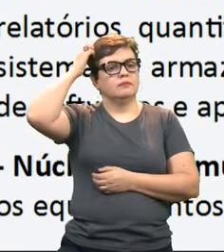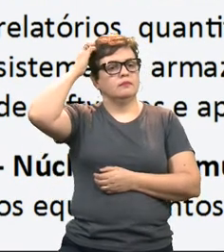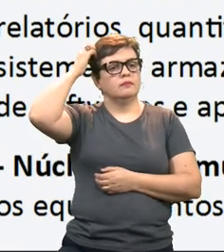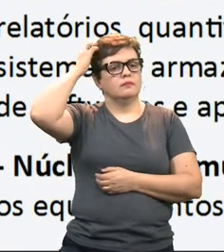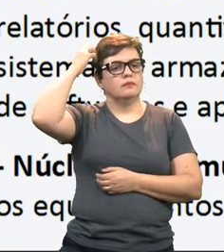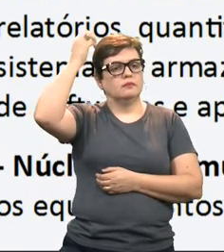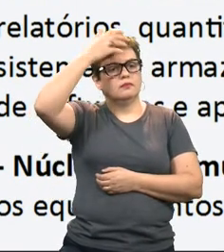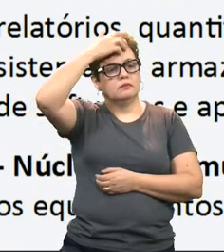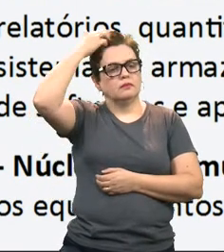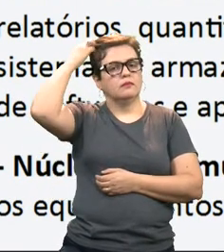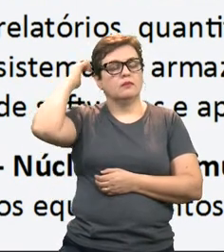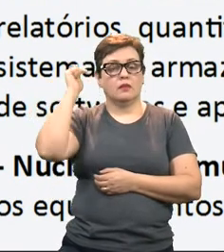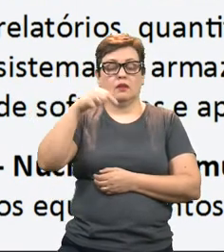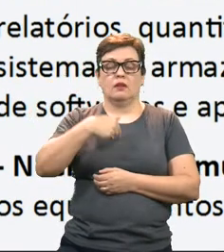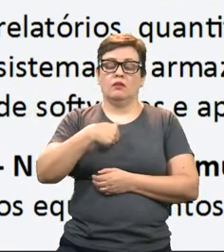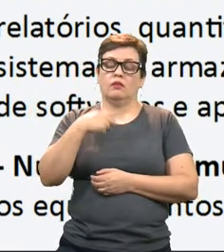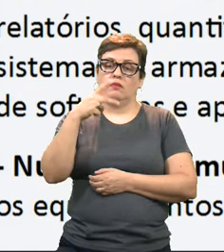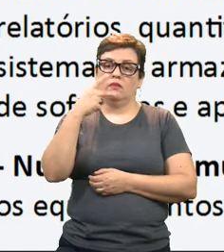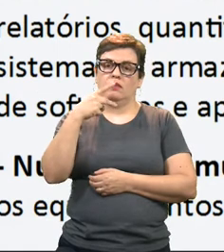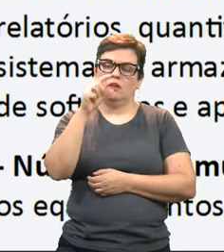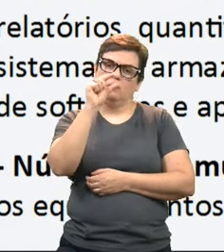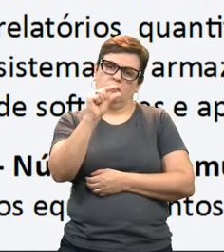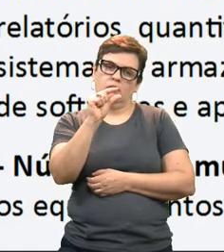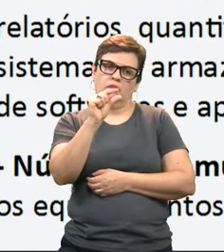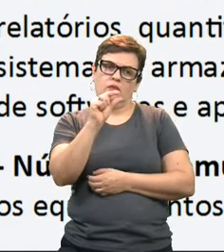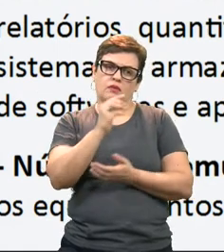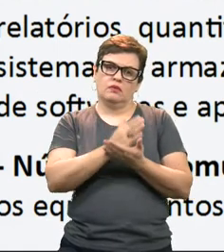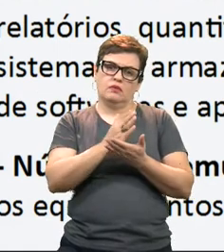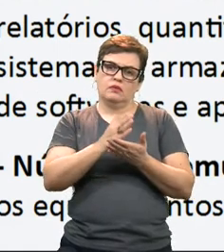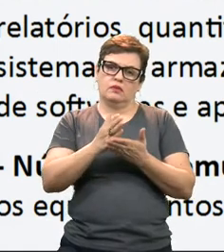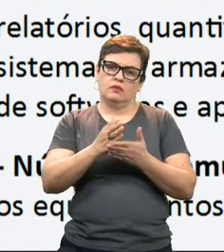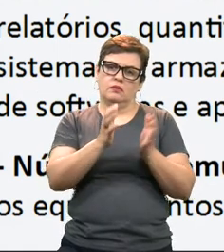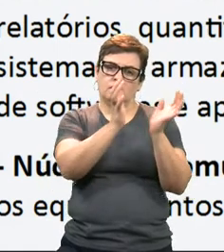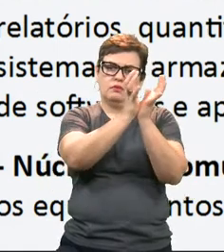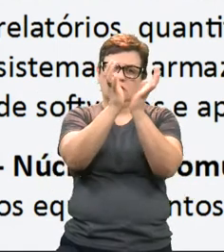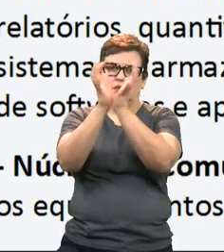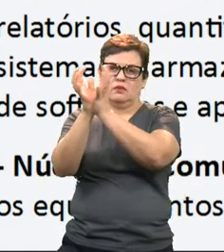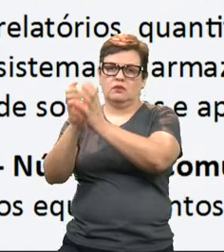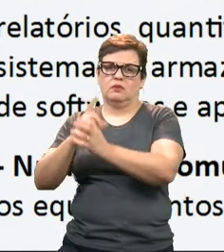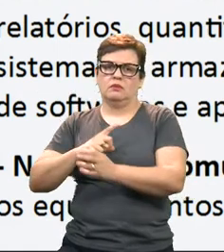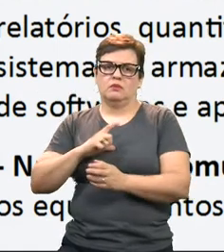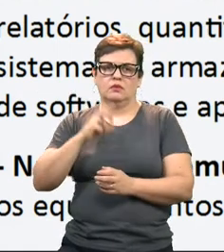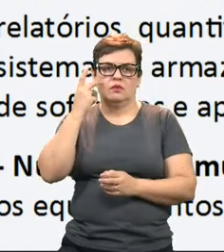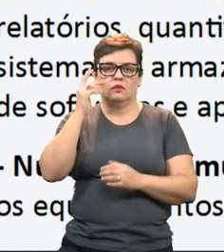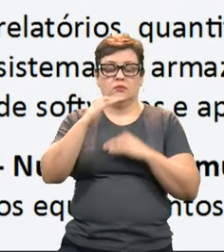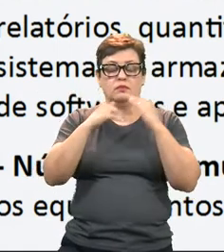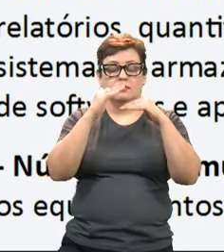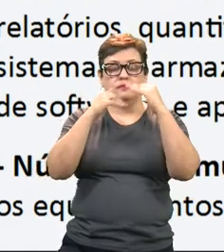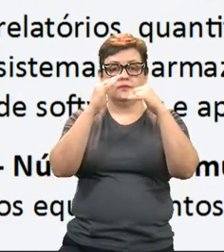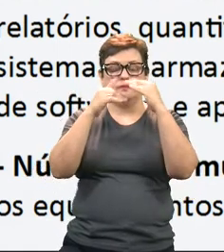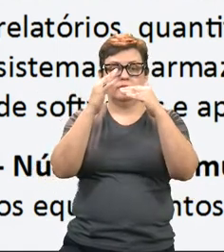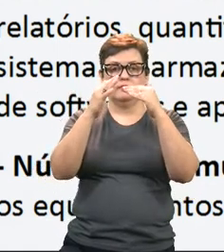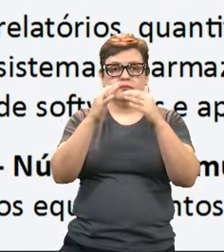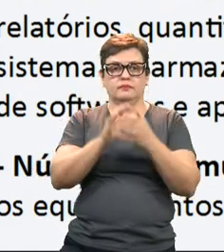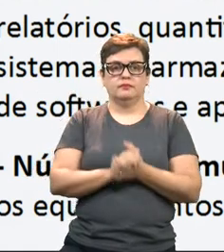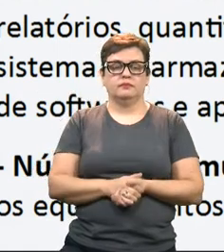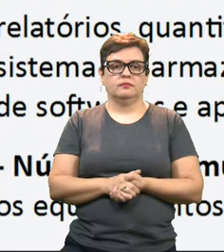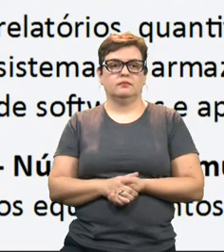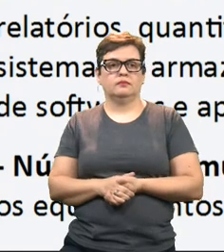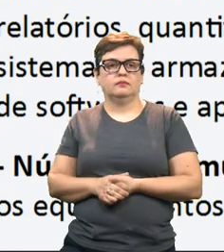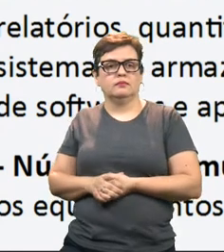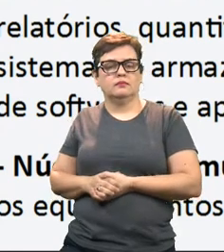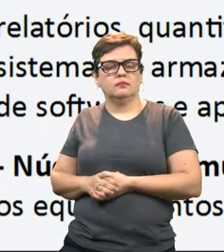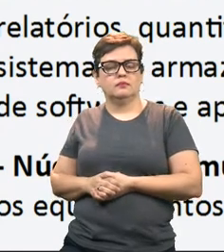Aqui eu vou falar bem brevemente um pouco do que cada núcleo tem para ser desenvolvido, né? Qual é a finalidade